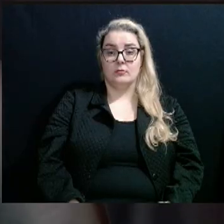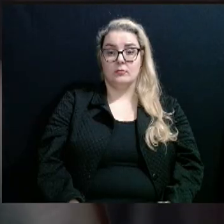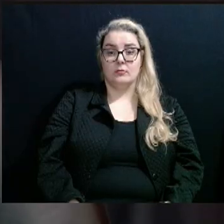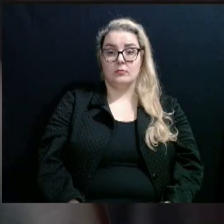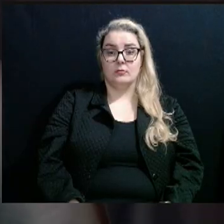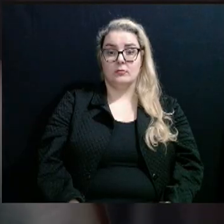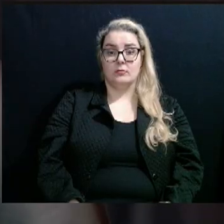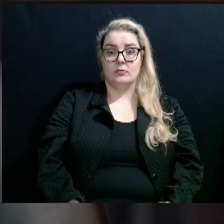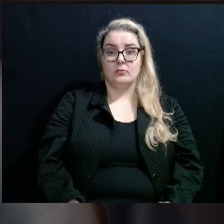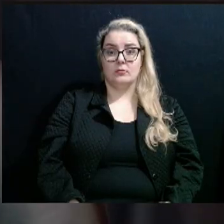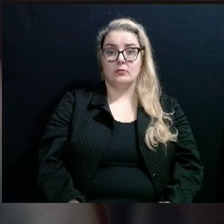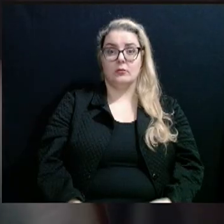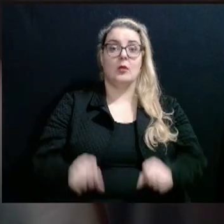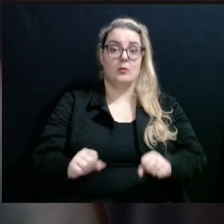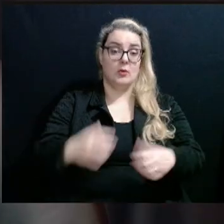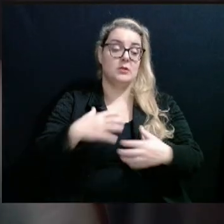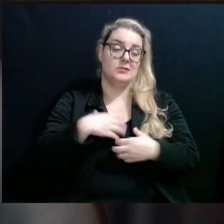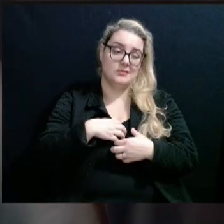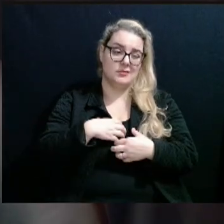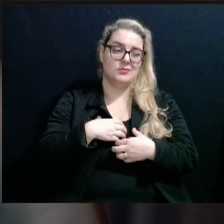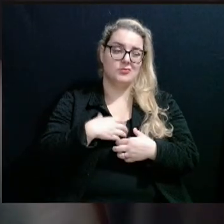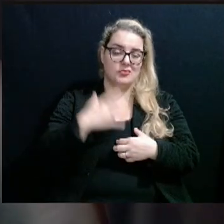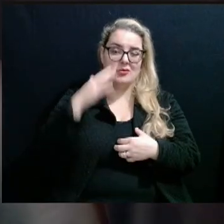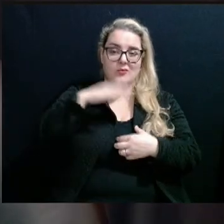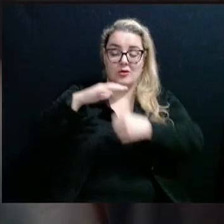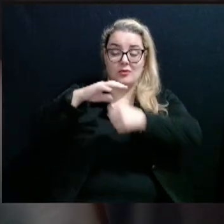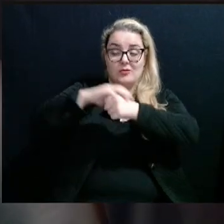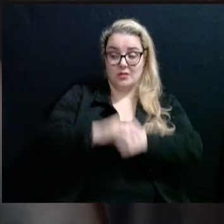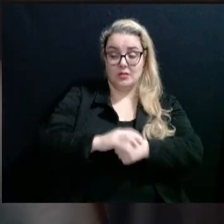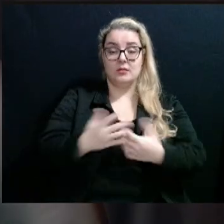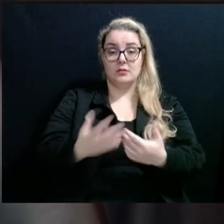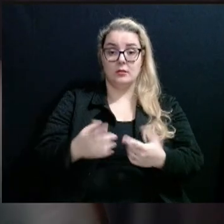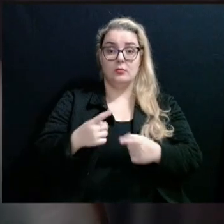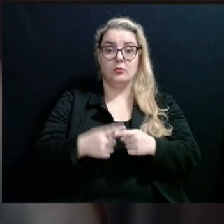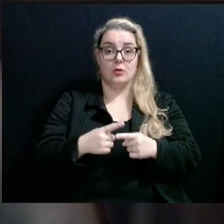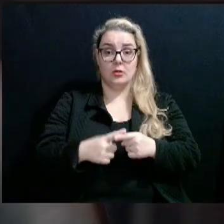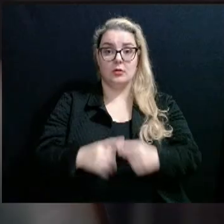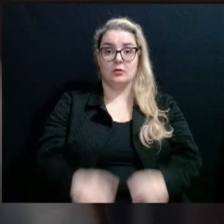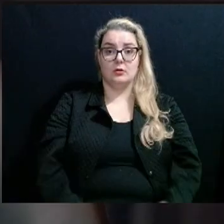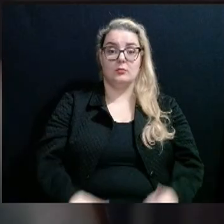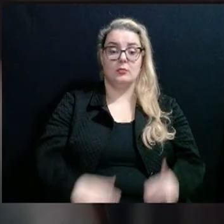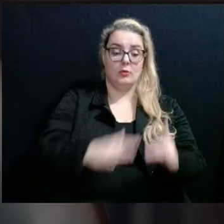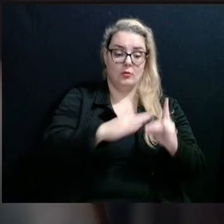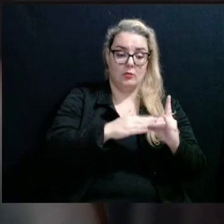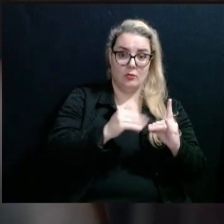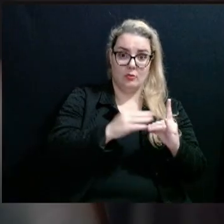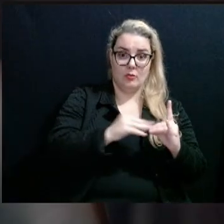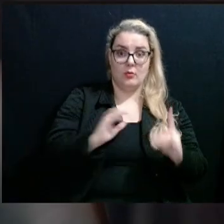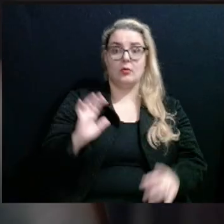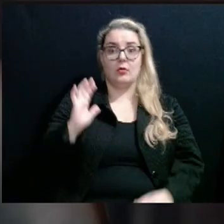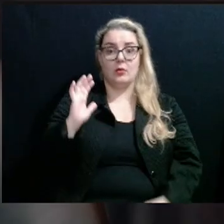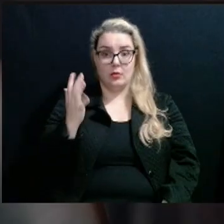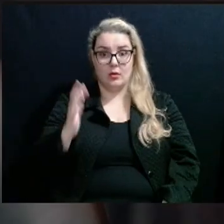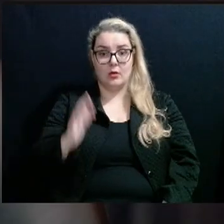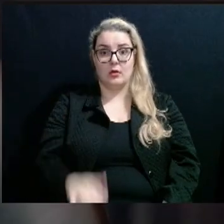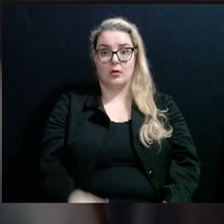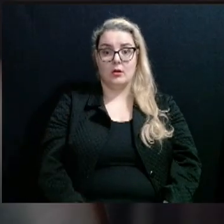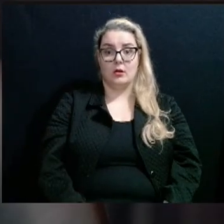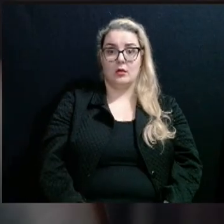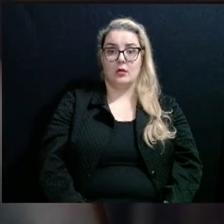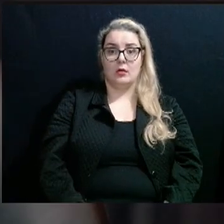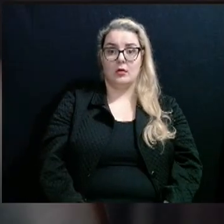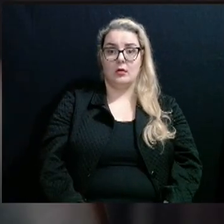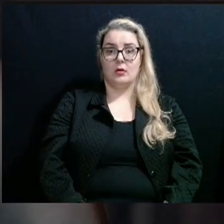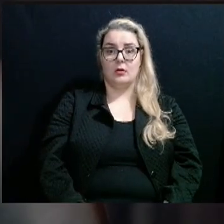mal diante de tanta pressão. Porque o veganismo acontece a partir de